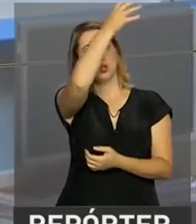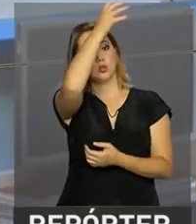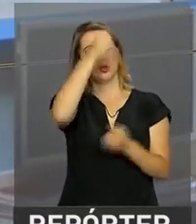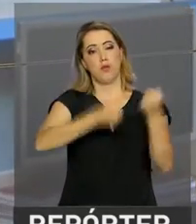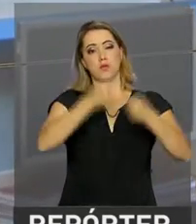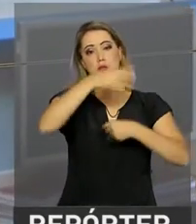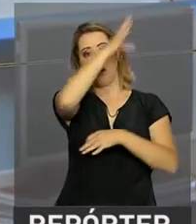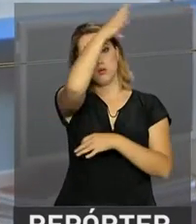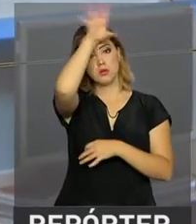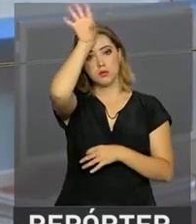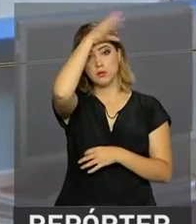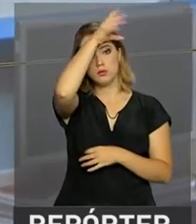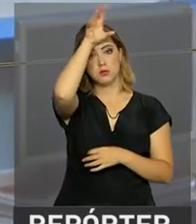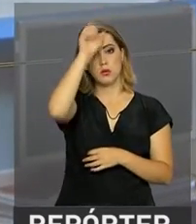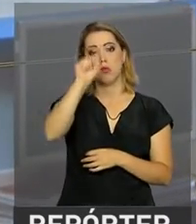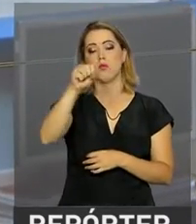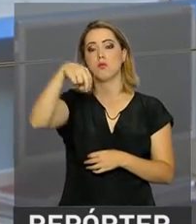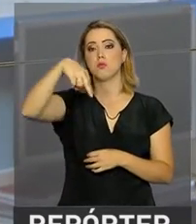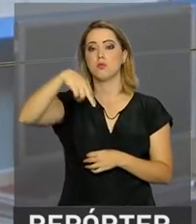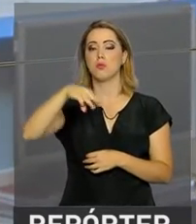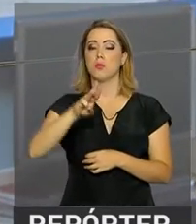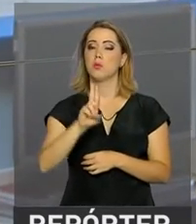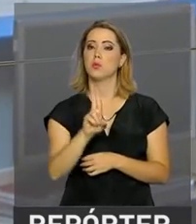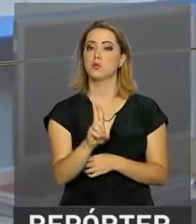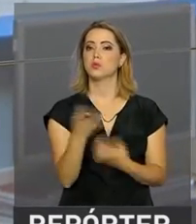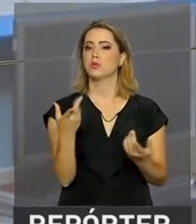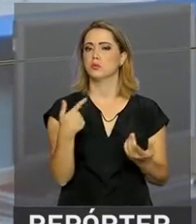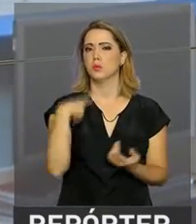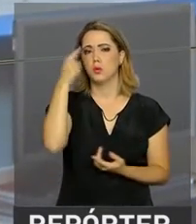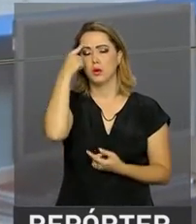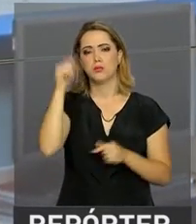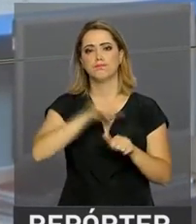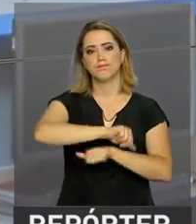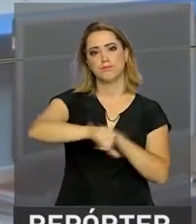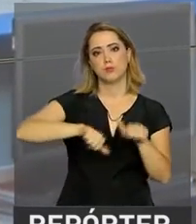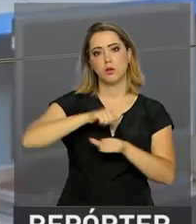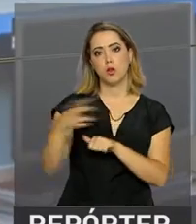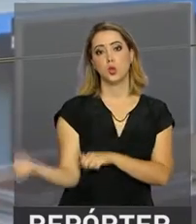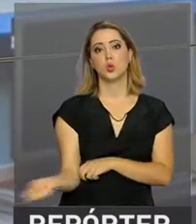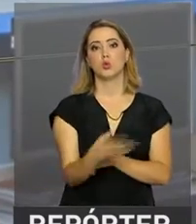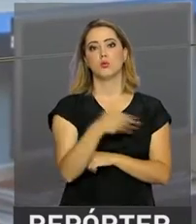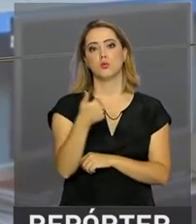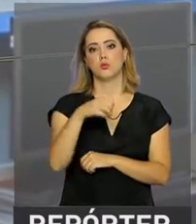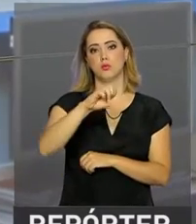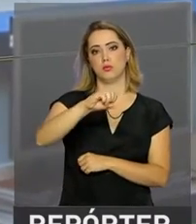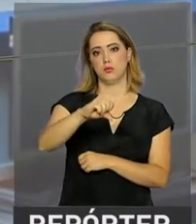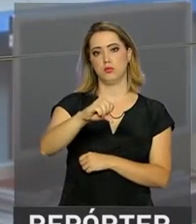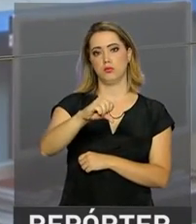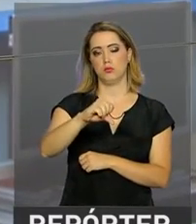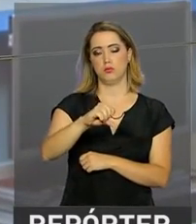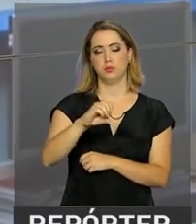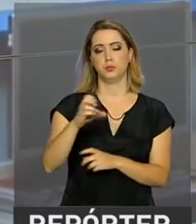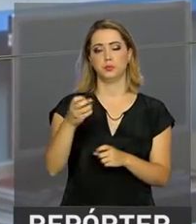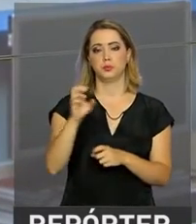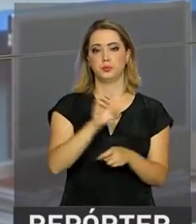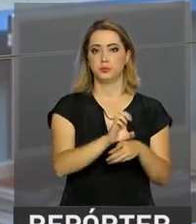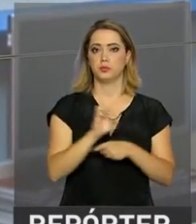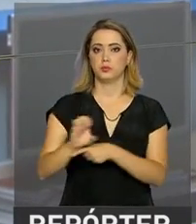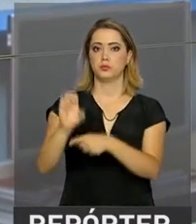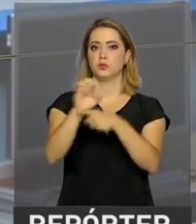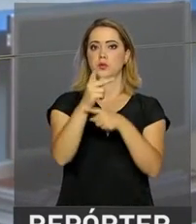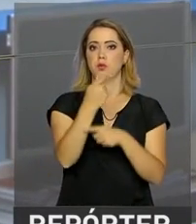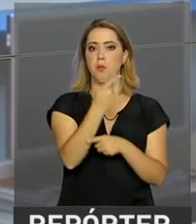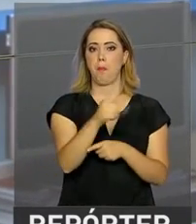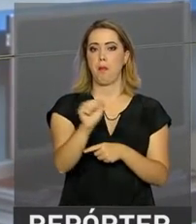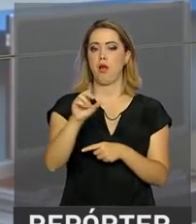de atendimento móvel de urgência a idéia é renovar parte da frota em 19 estados o repórter paulo la